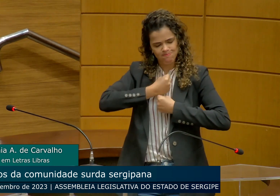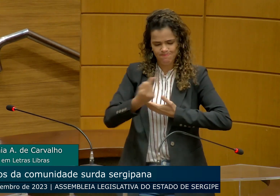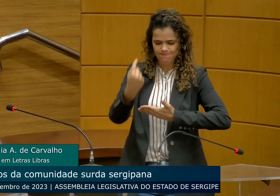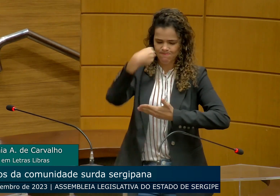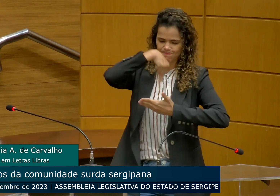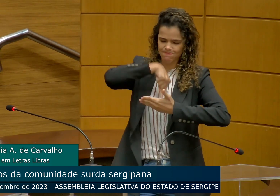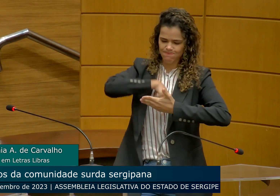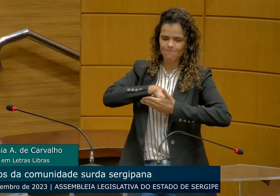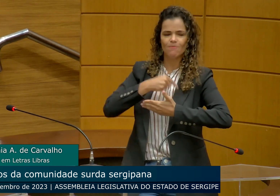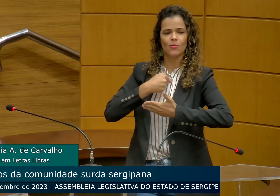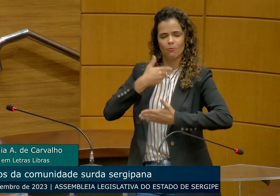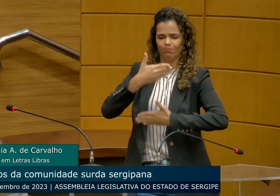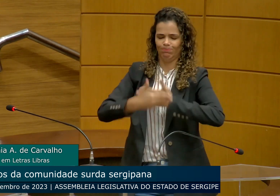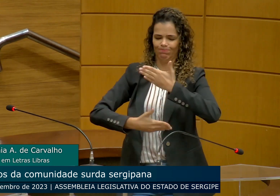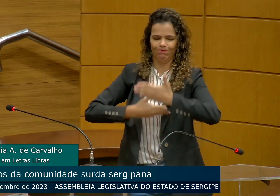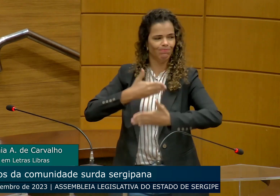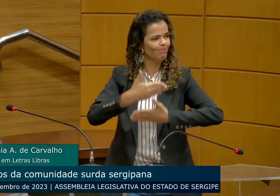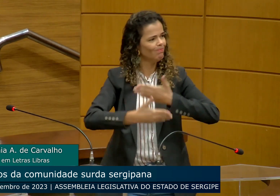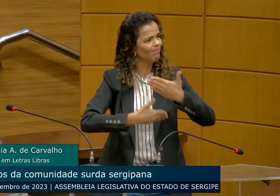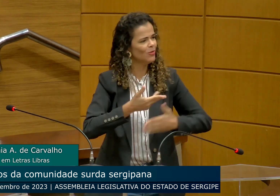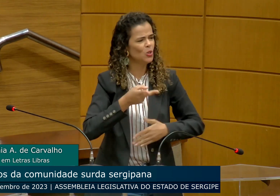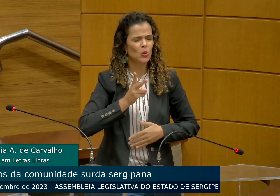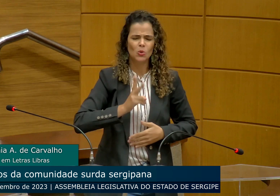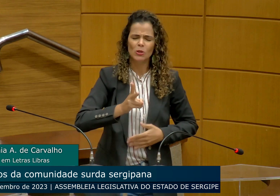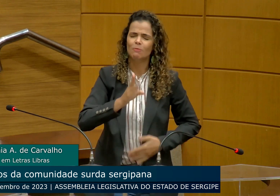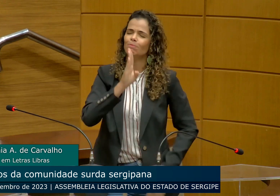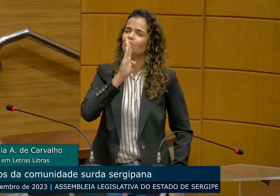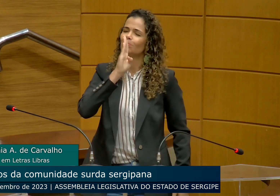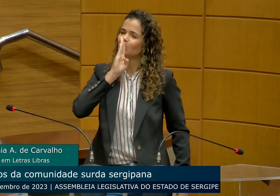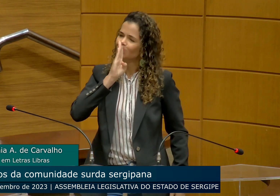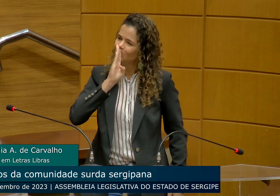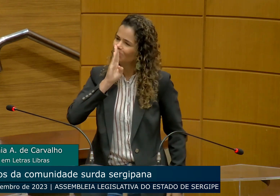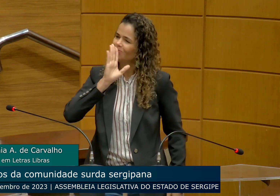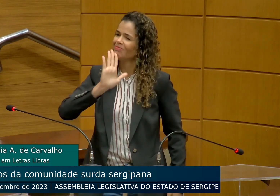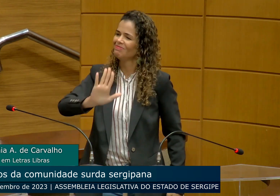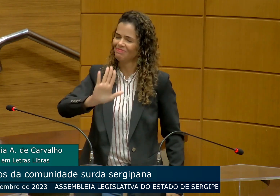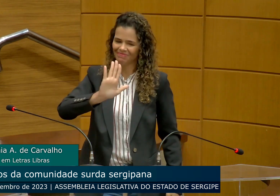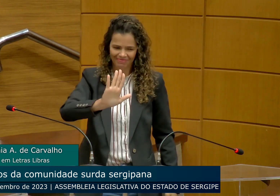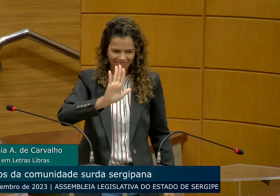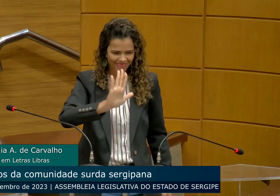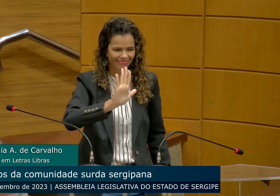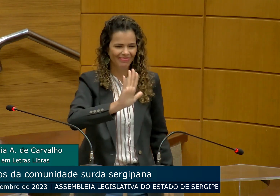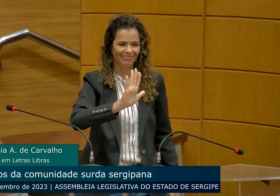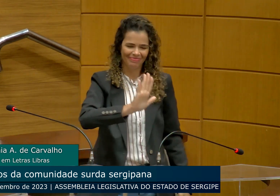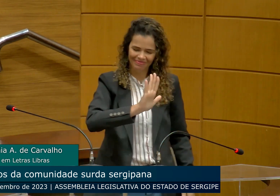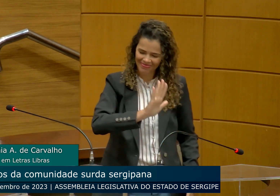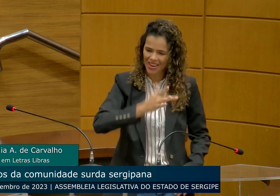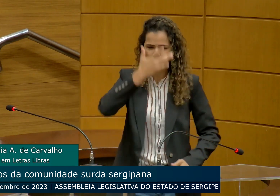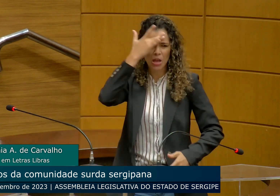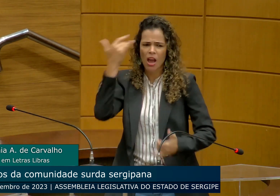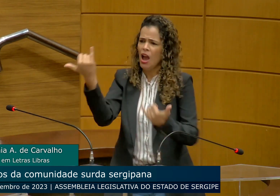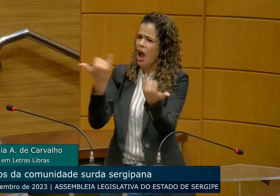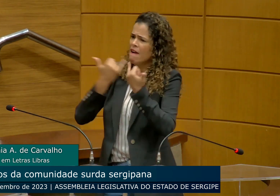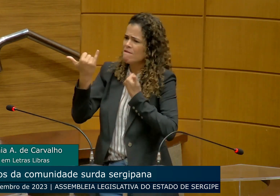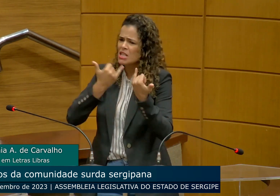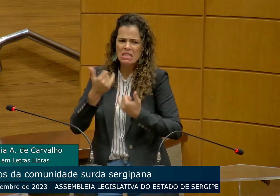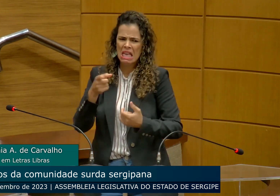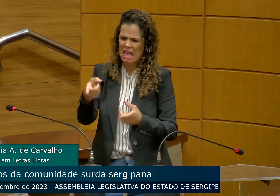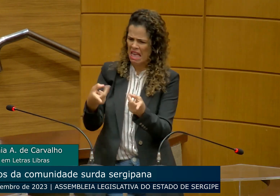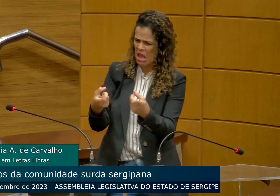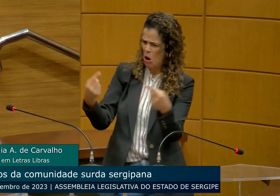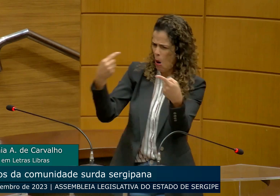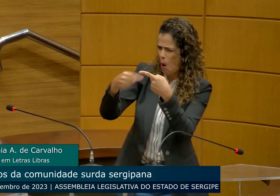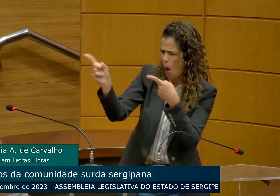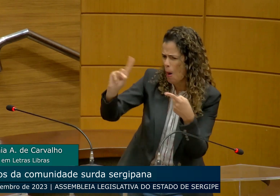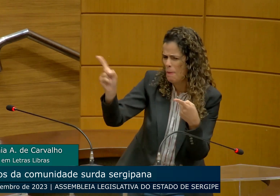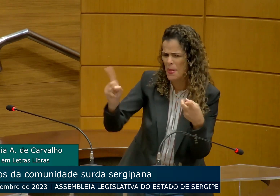sonho. Então, eu sentia isso dentro de mim, eu ia desenvolvendo cada vez mais. Eu ia me calando, né, em relação a isso, mas eu tinha